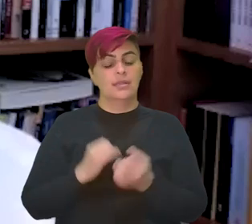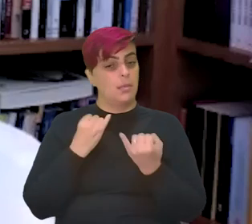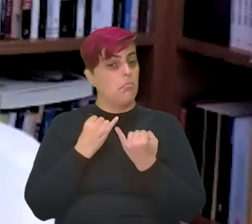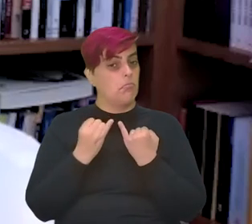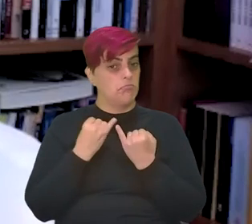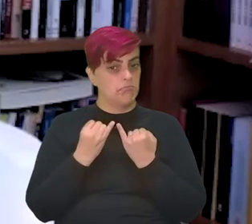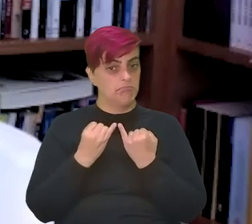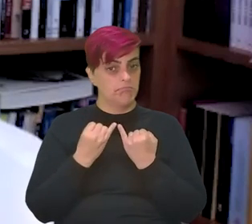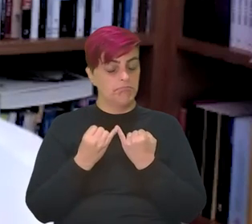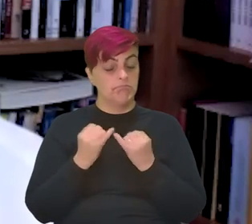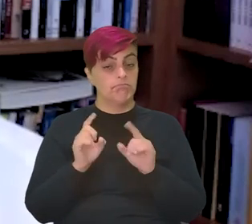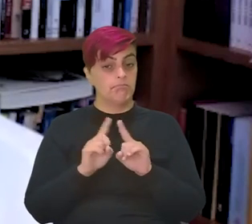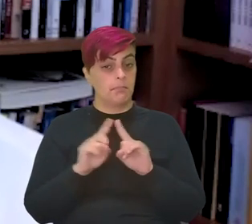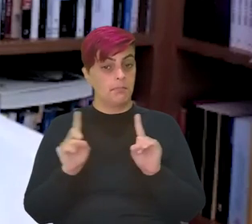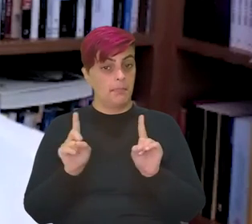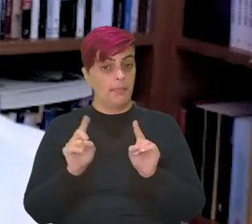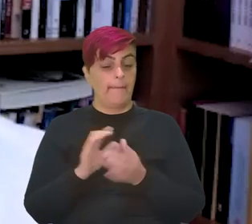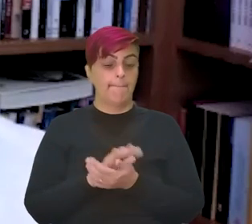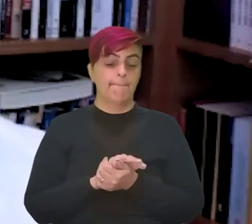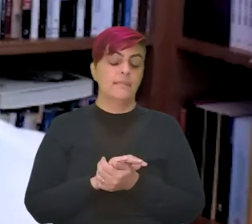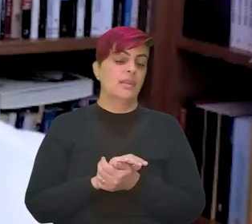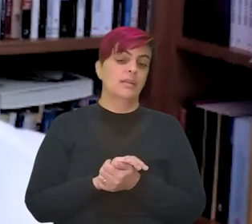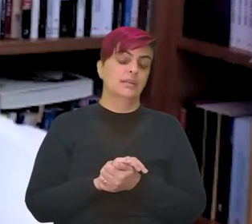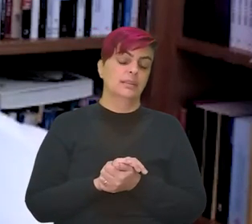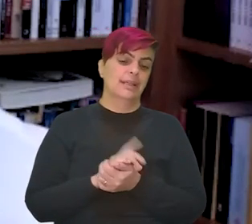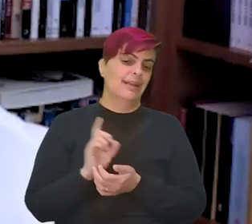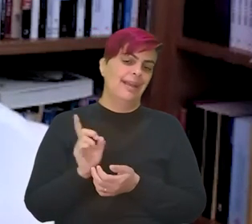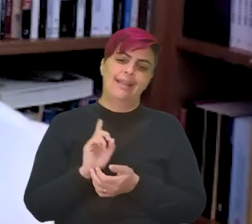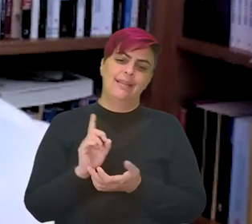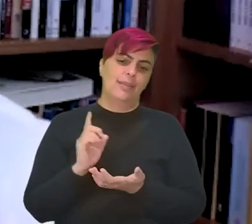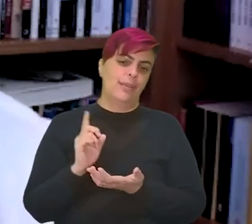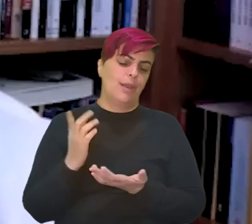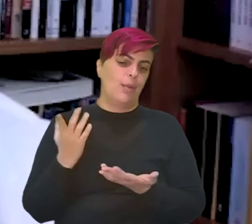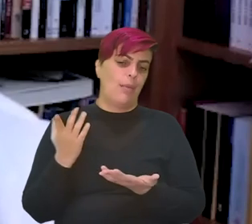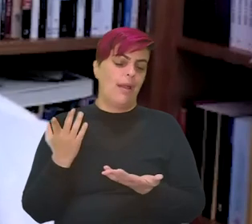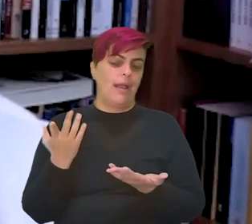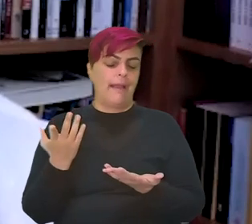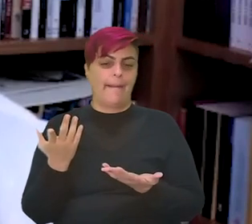muito próximos. Né? Então, não se trata, né,